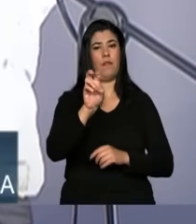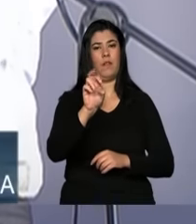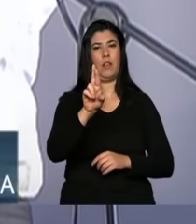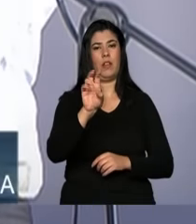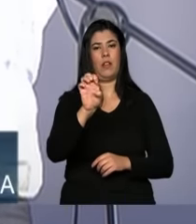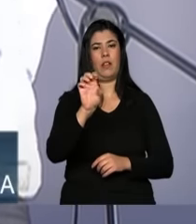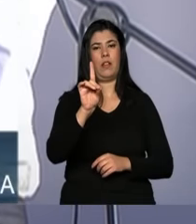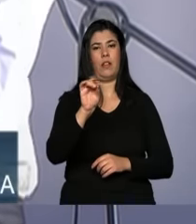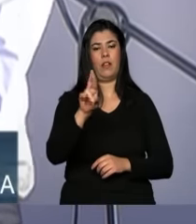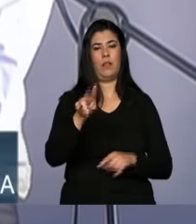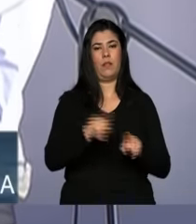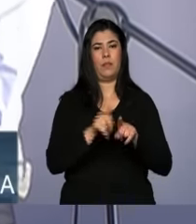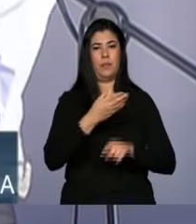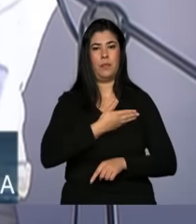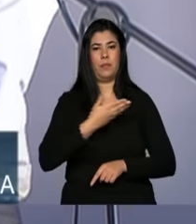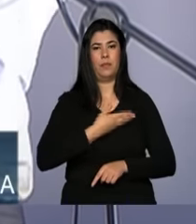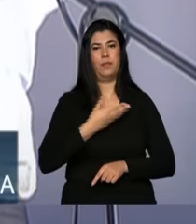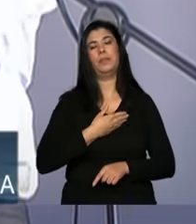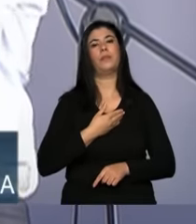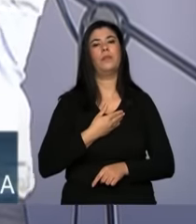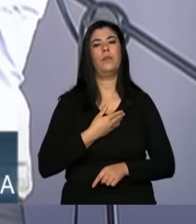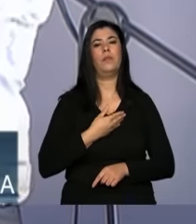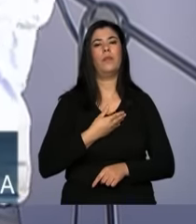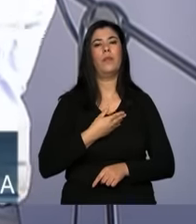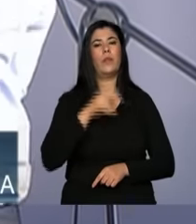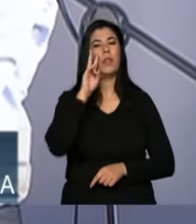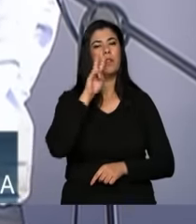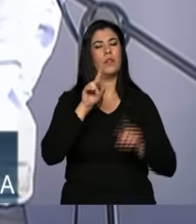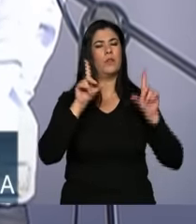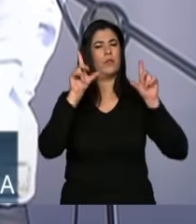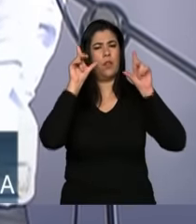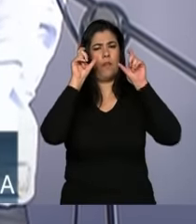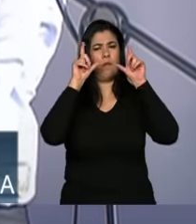a minha amiga e presidenta da Caixa. Você viu a foto